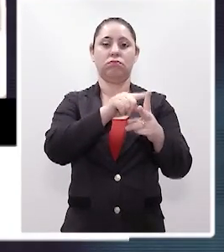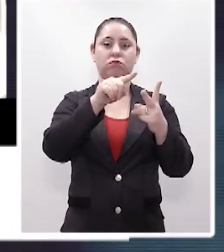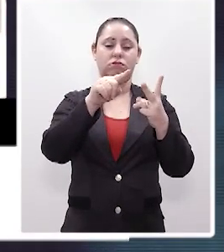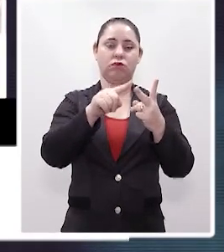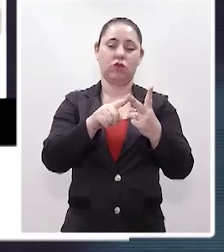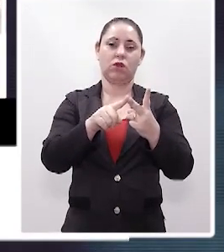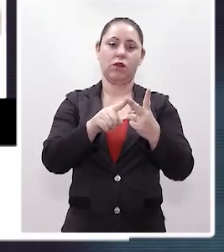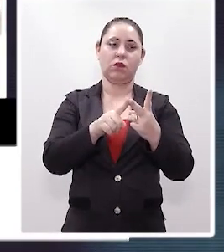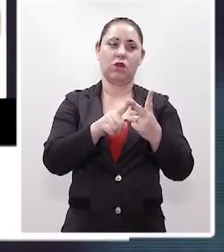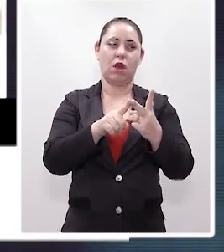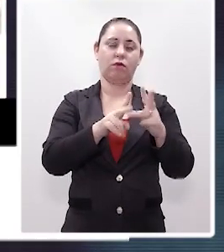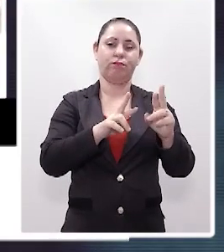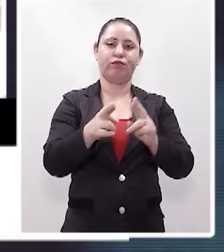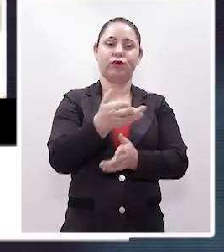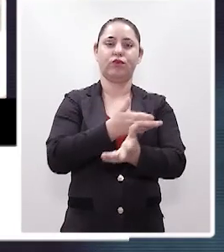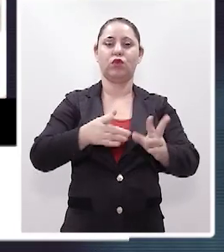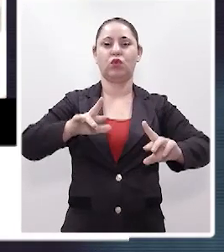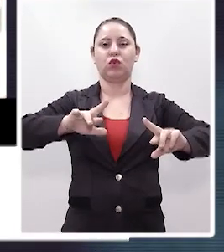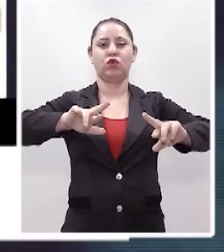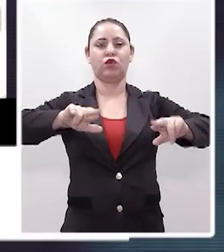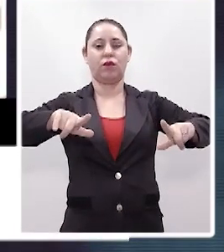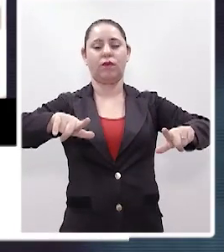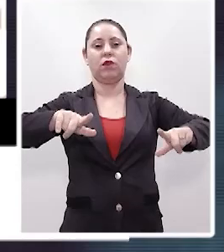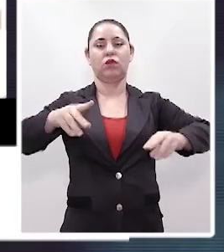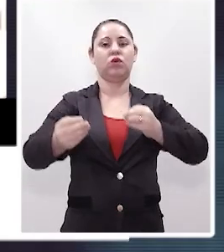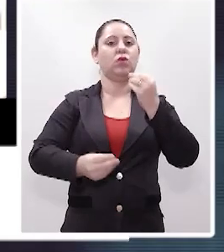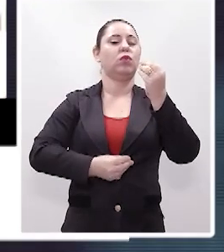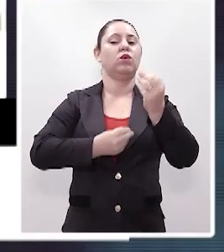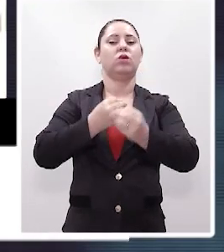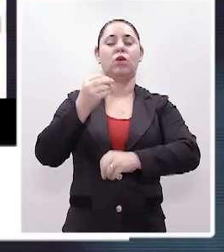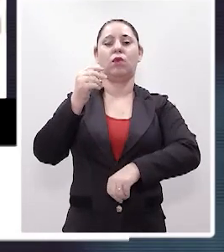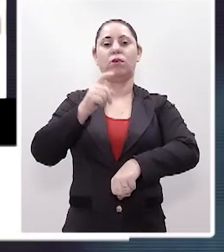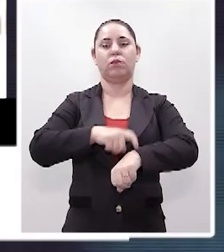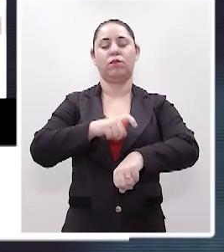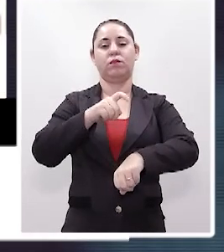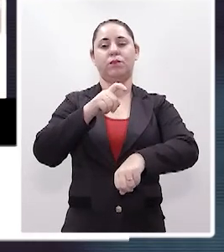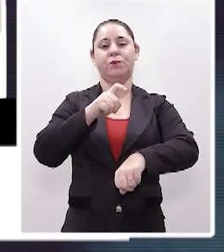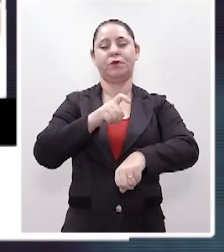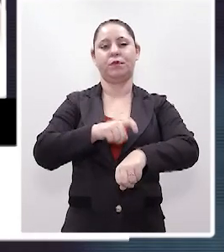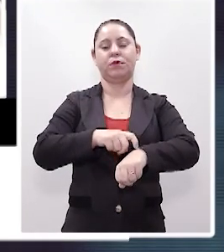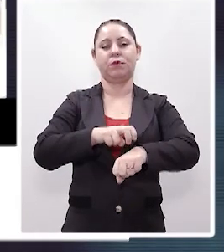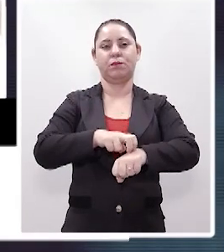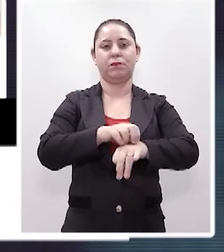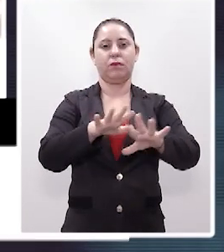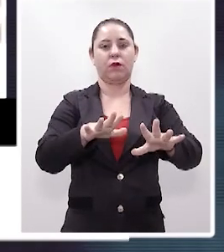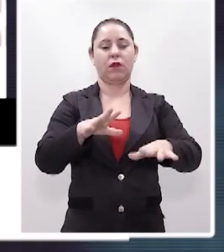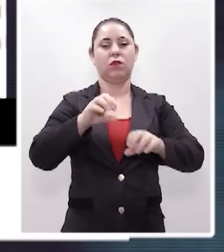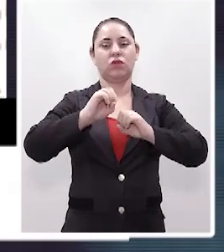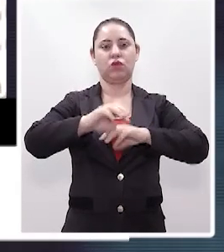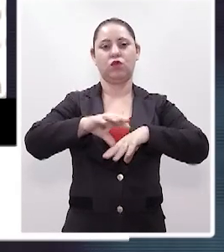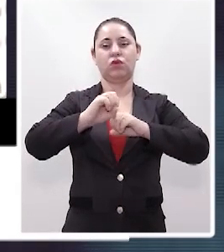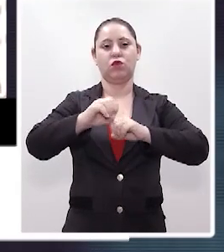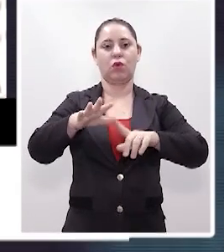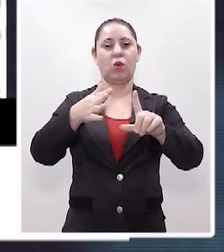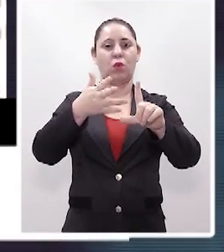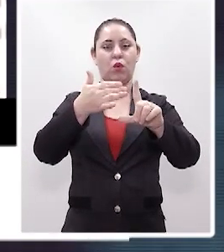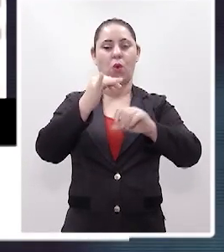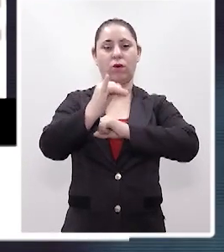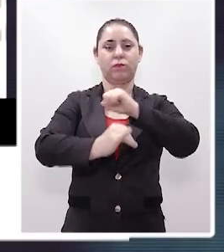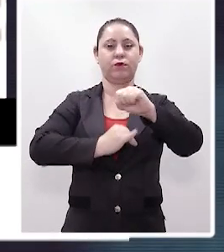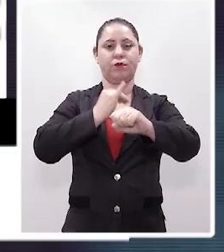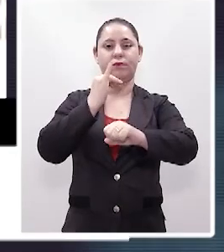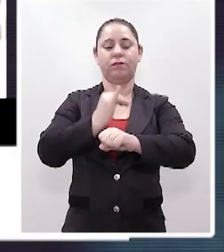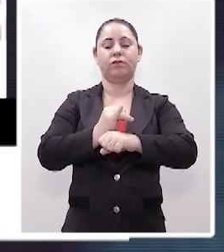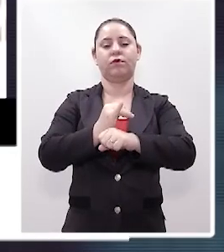delas acabou lidando de uma forma diferente nesse ensino híbrido, nesse ensino